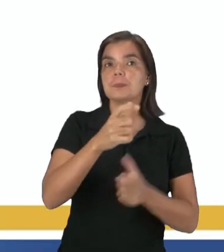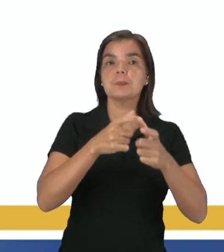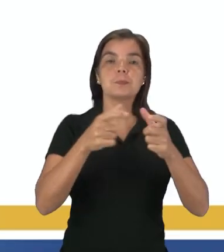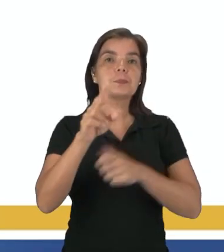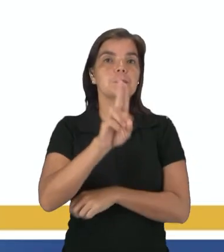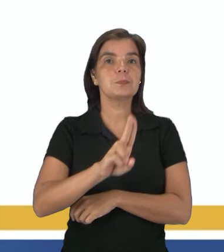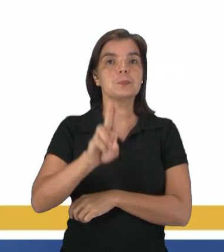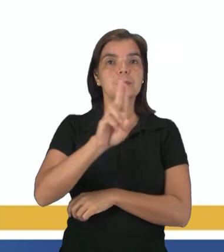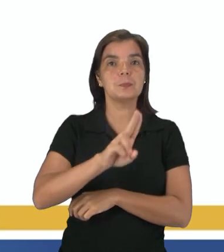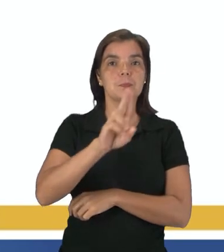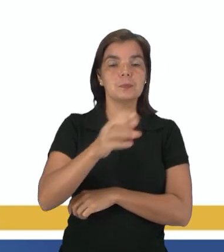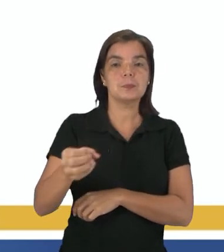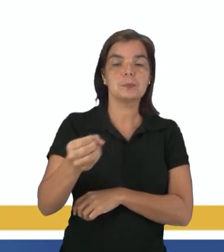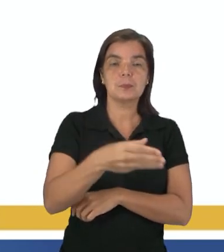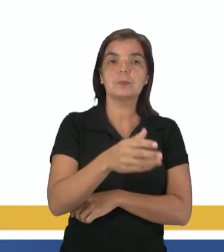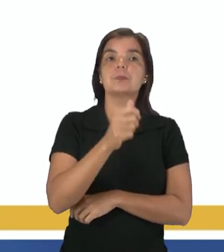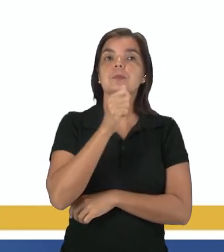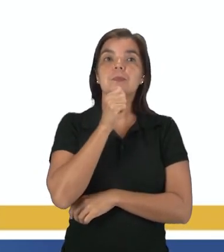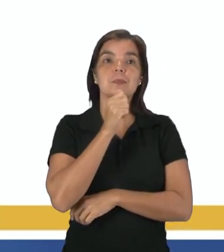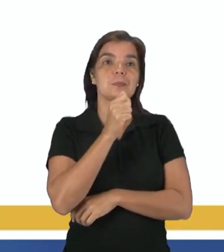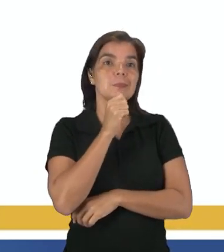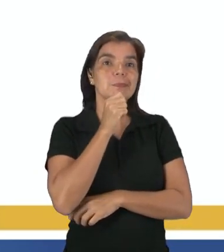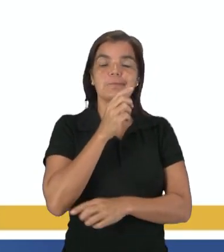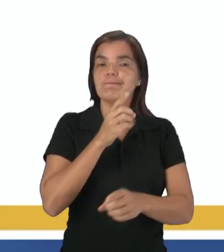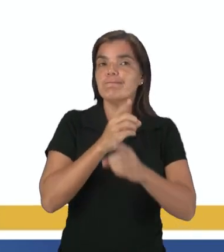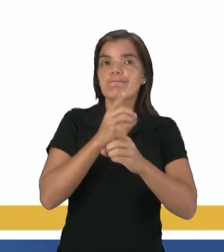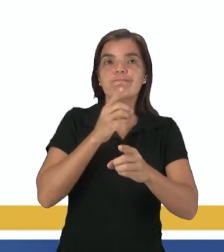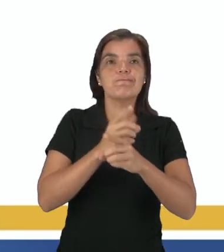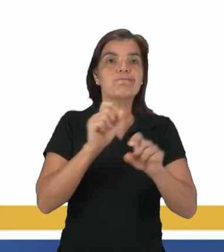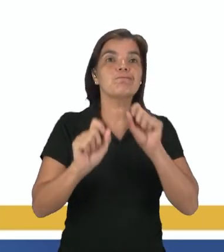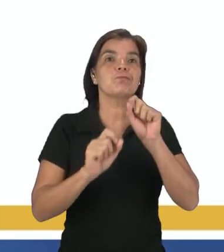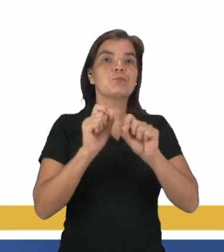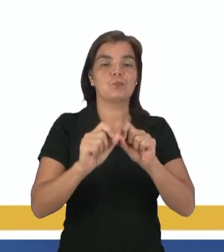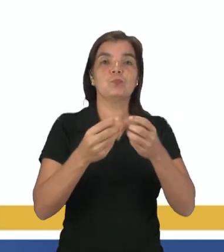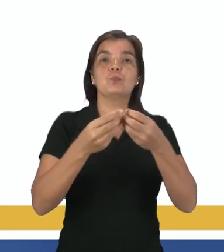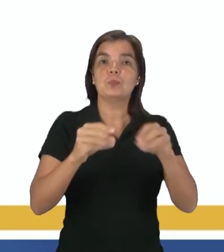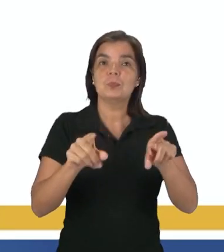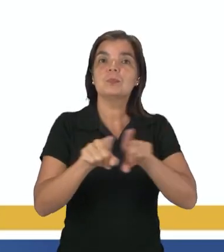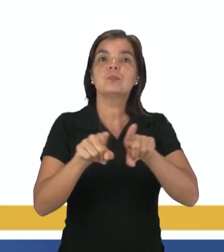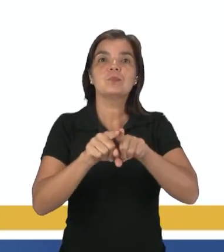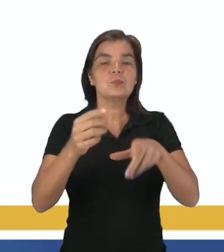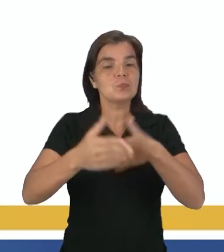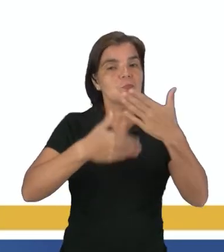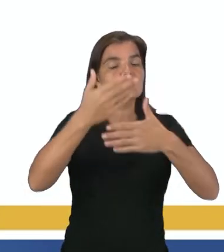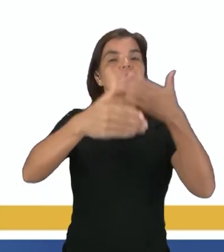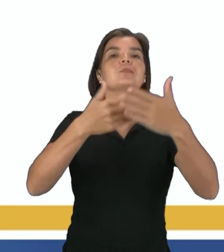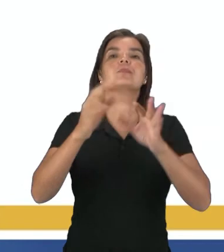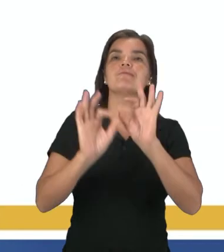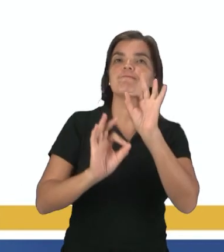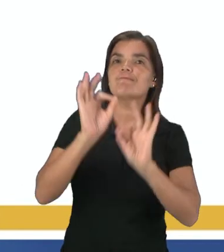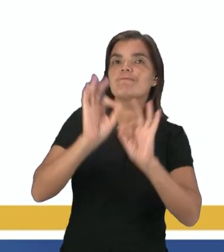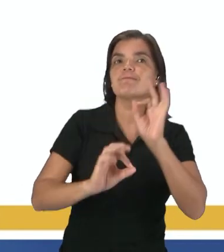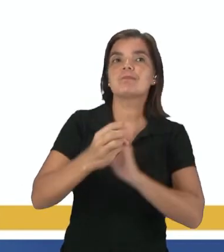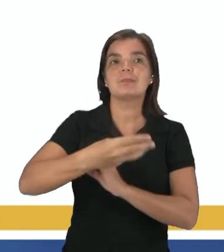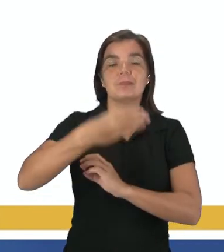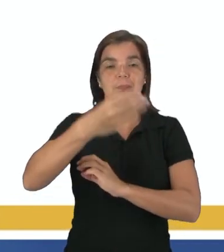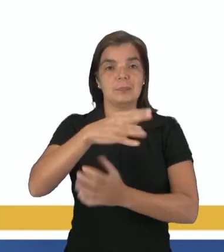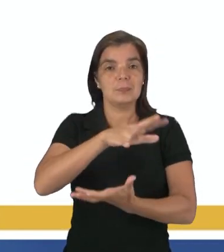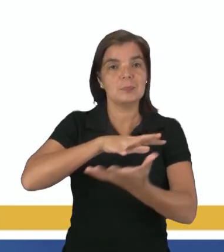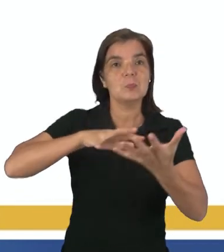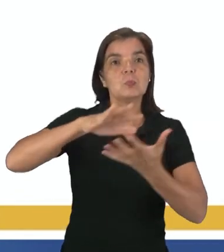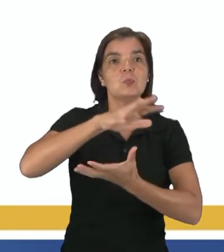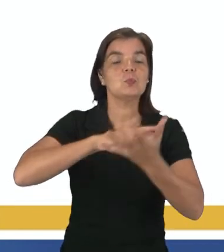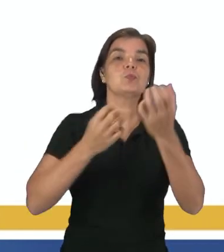de energia amplamente utilizada na atualidade, que ainda não encontrou um declínio mesmo com os avanços produzidos pela